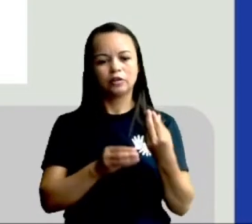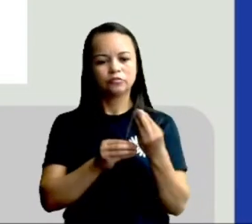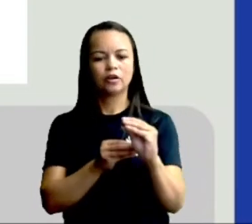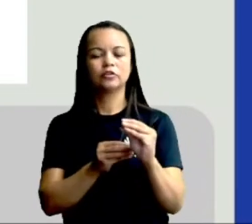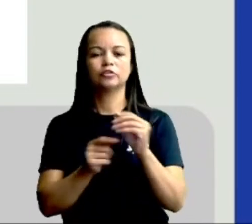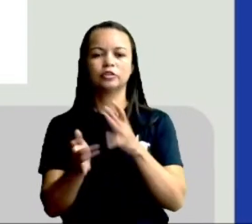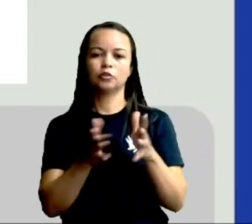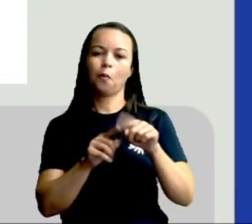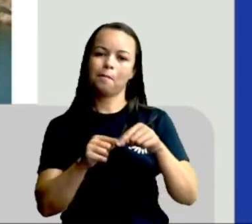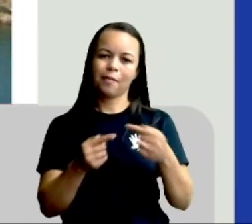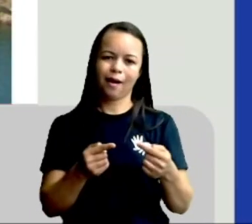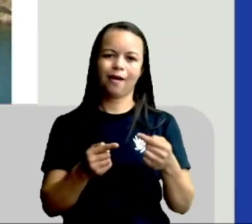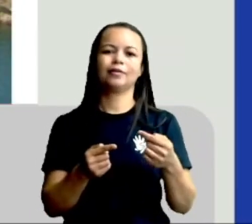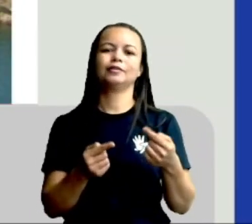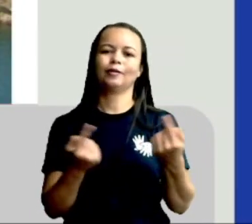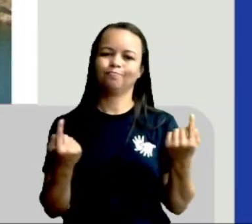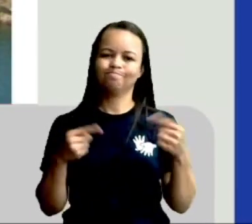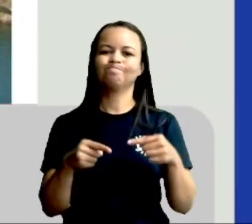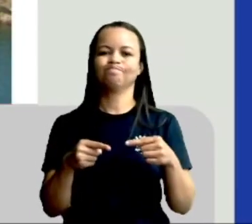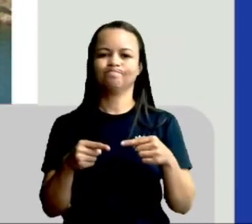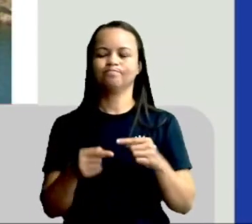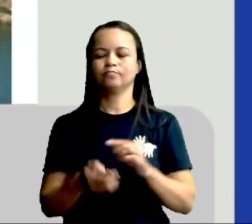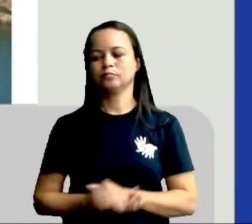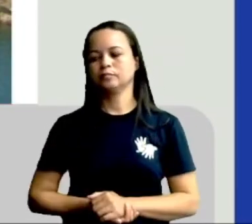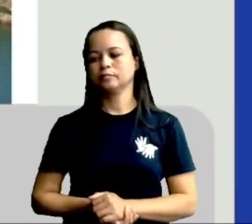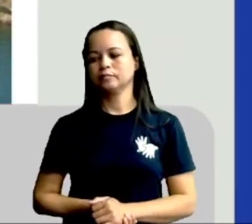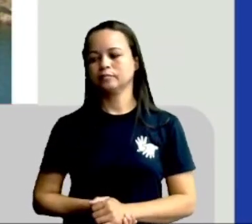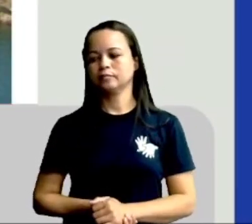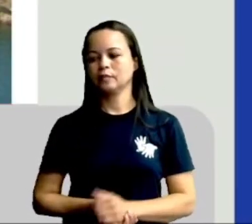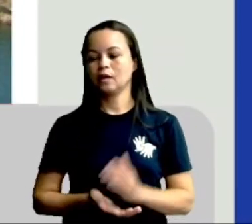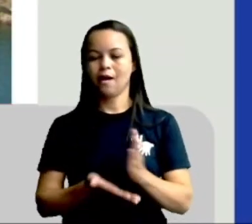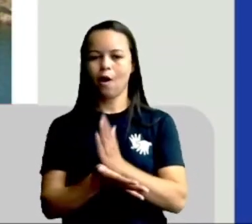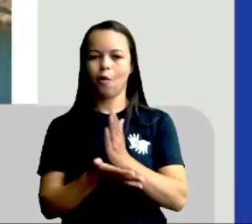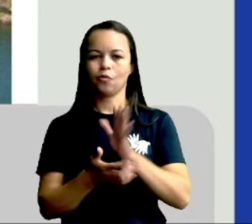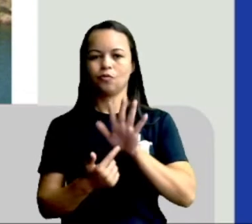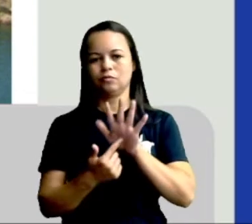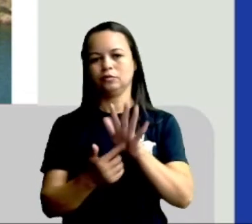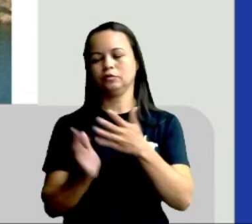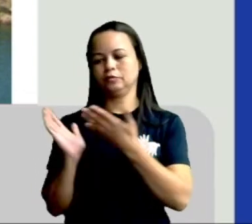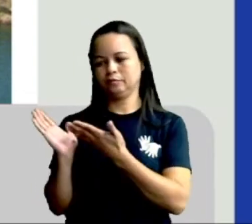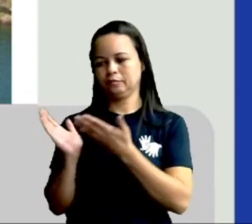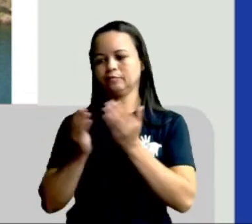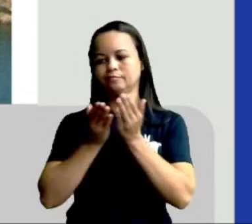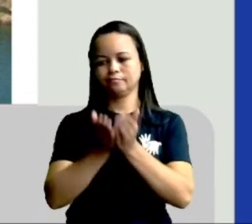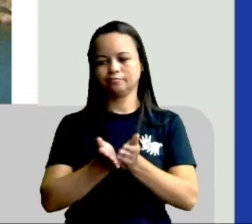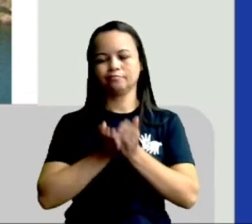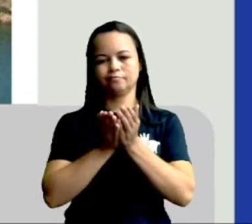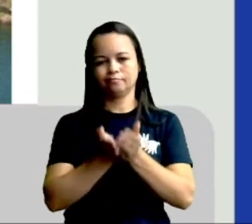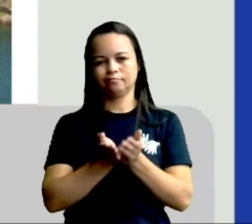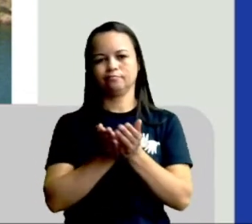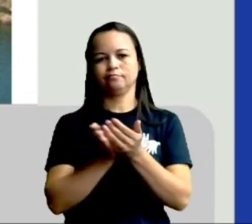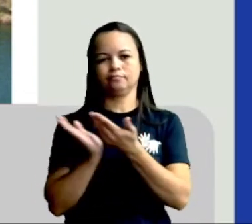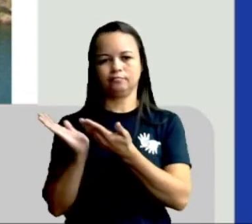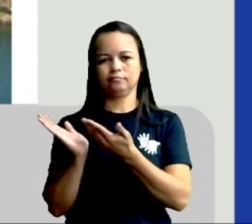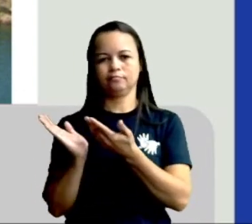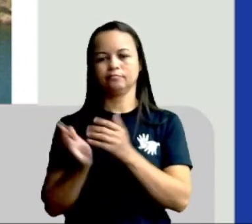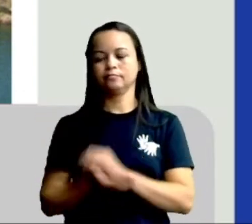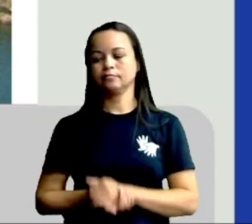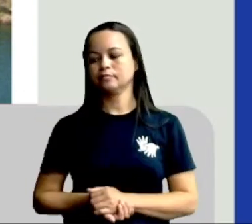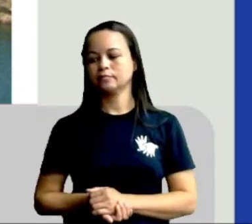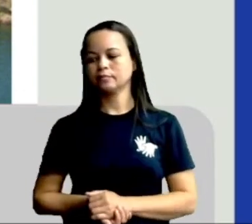um grande desafio, tá bom? Alguns aí, alguns transportes hidroviários, tá vendo?